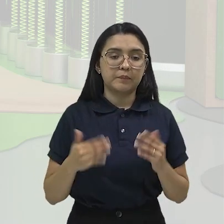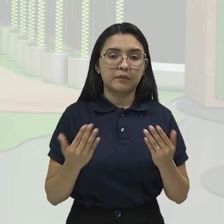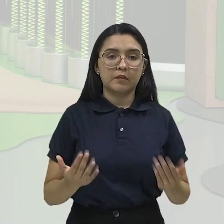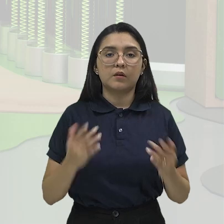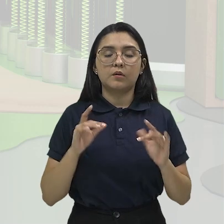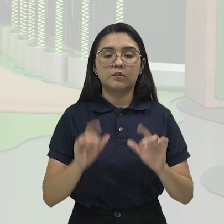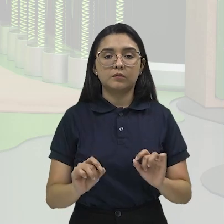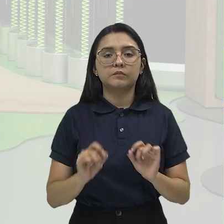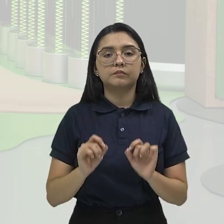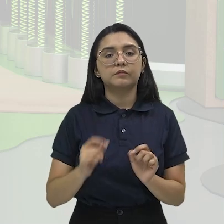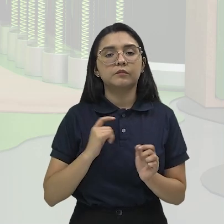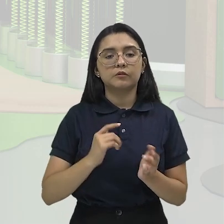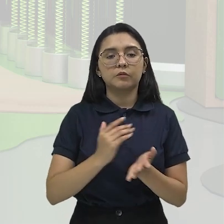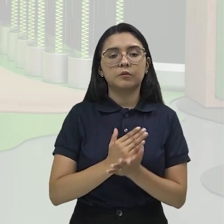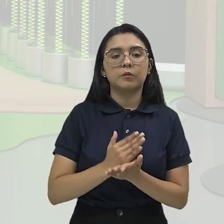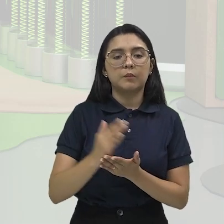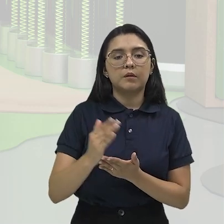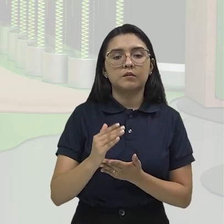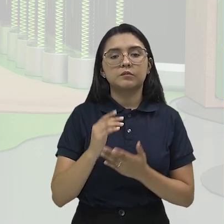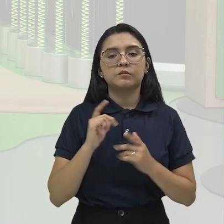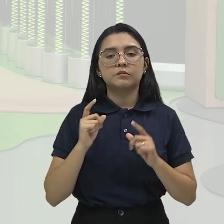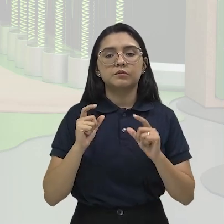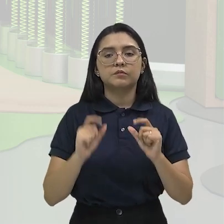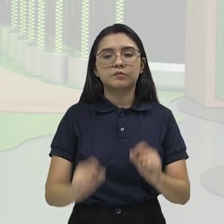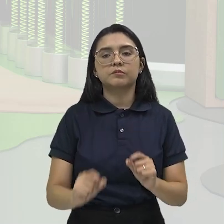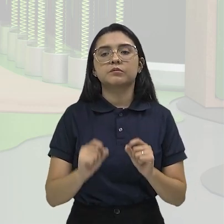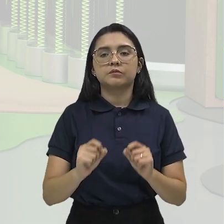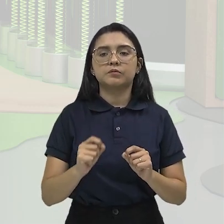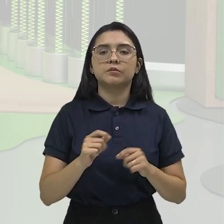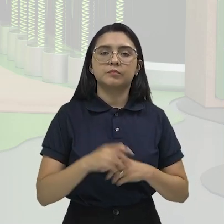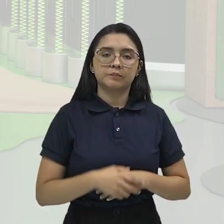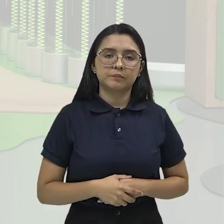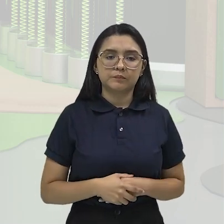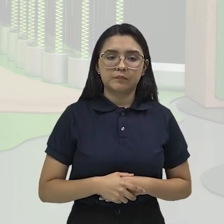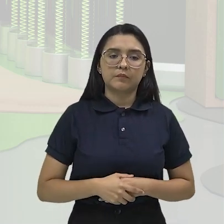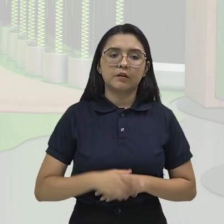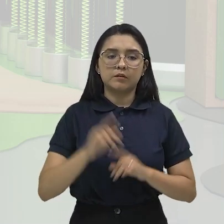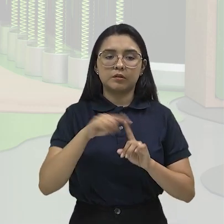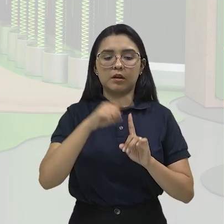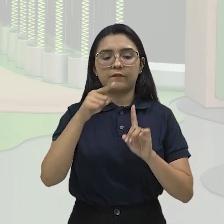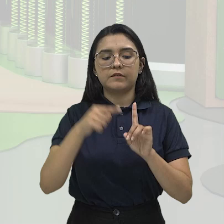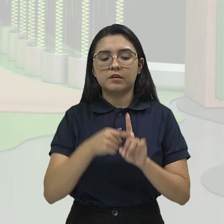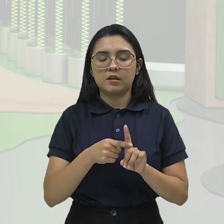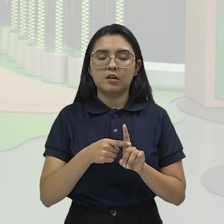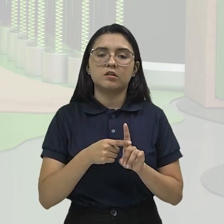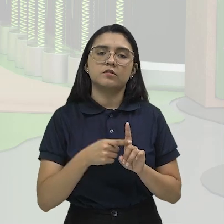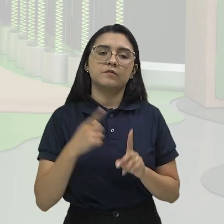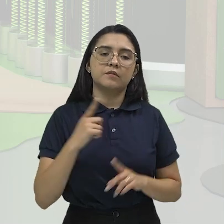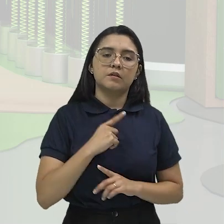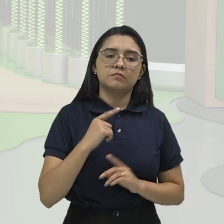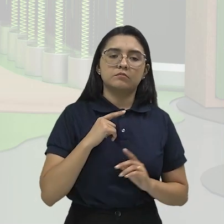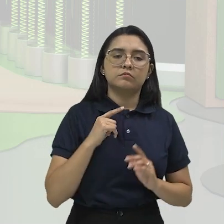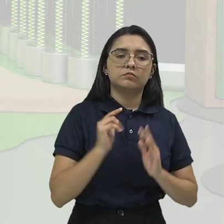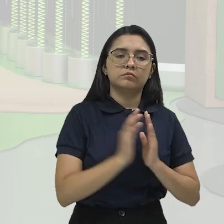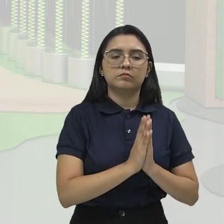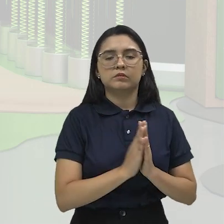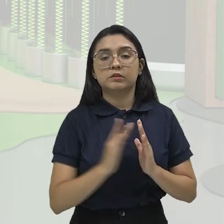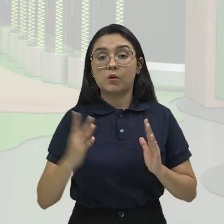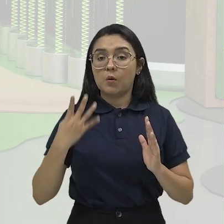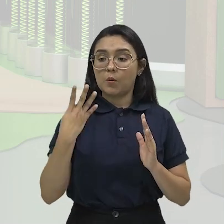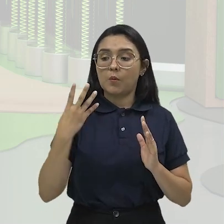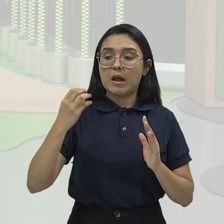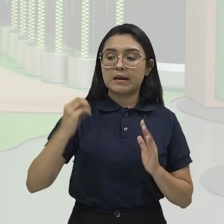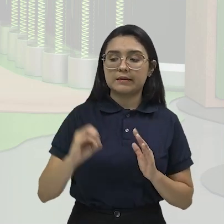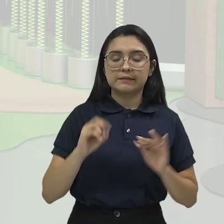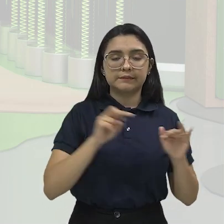partir daí, gente, que começa, né, que dá início à gestação e que essa mulher vai passar aí aproximadamente 40